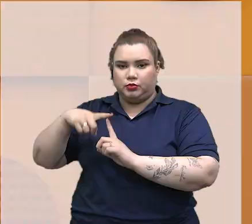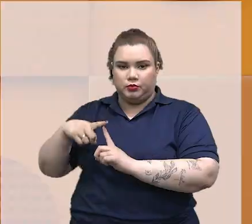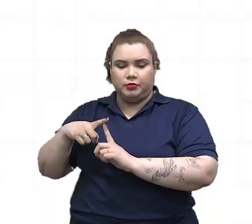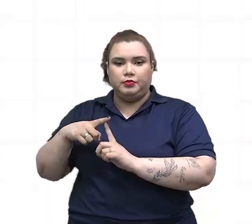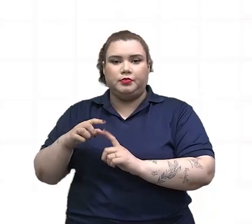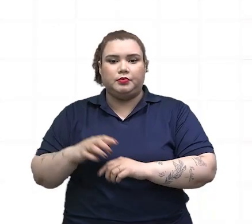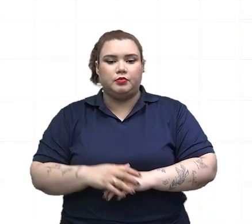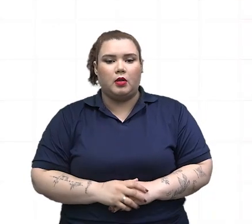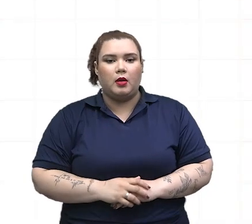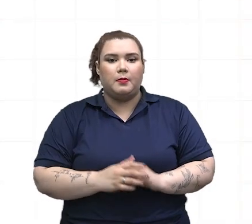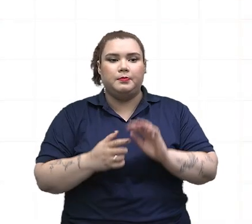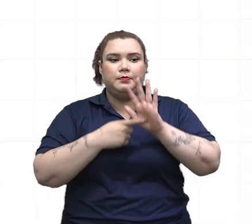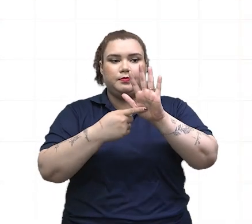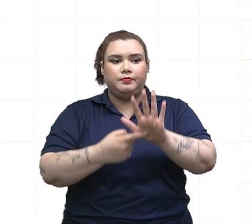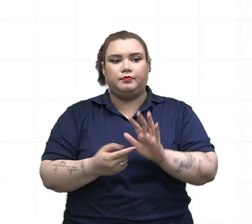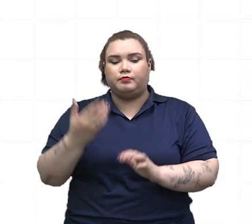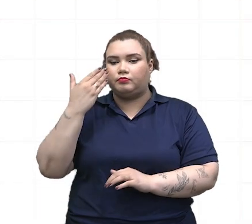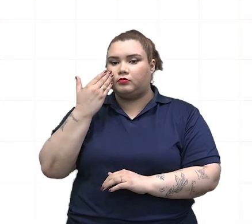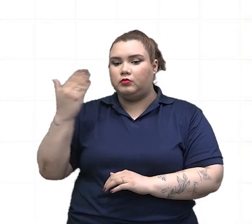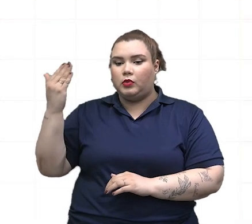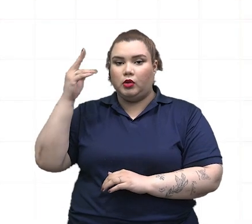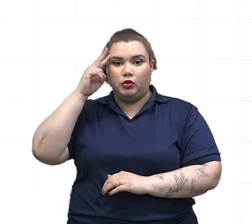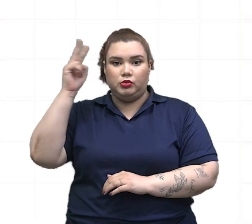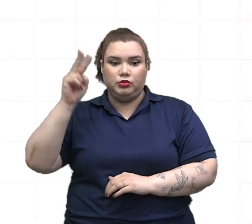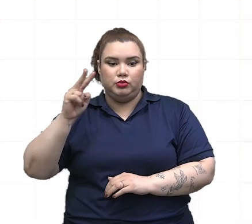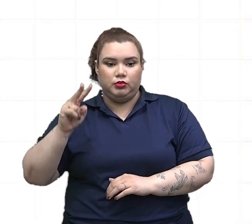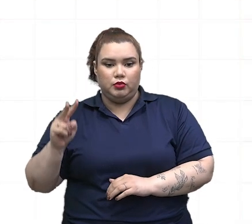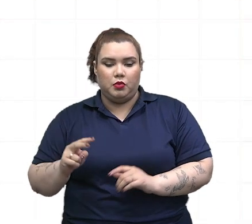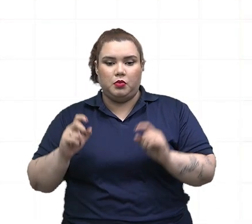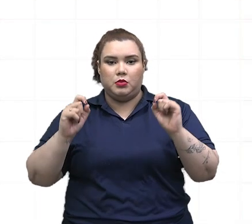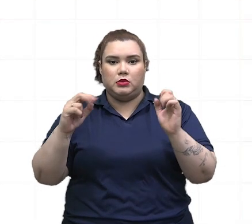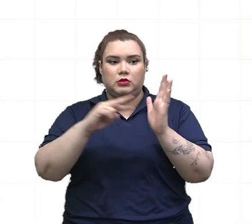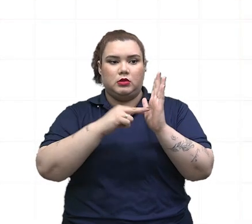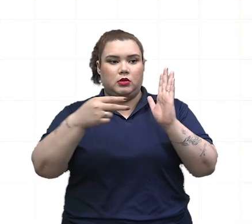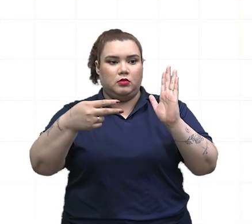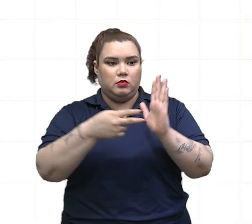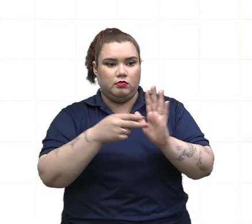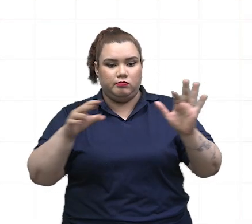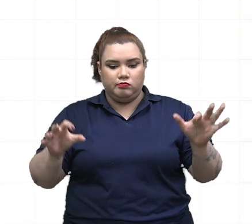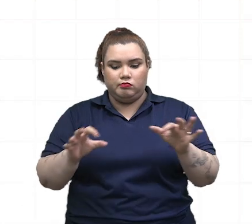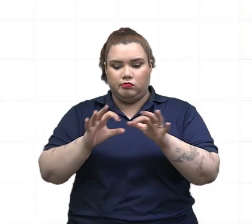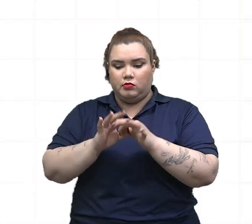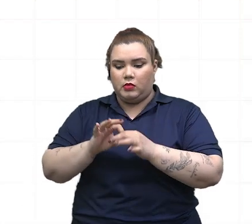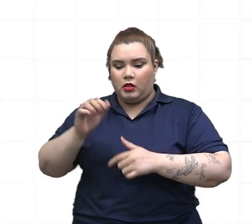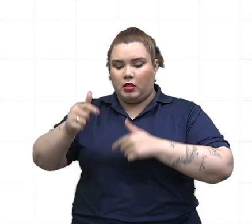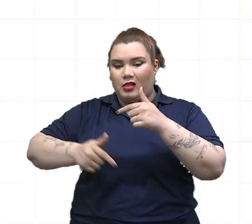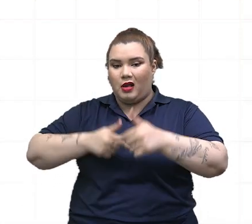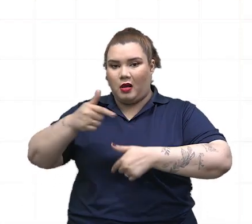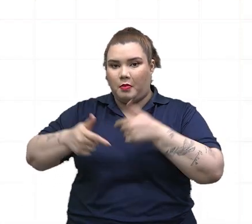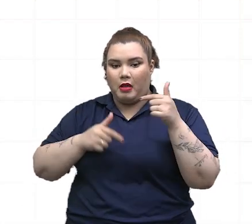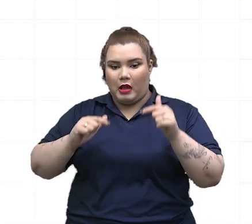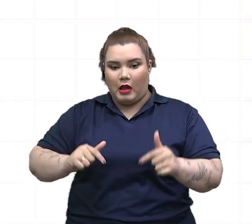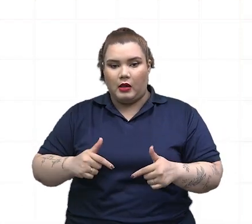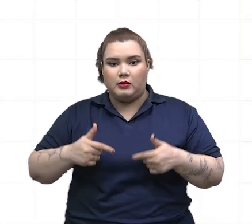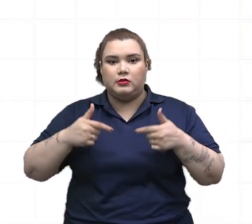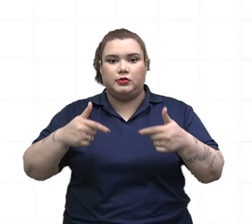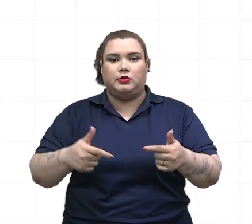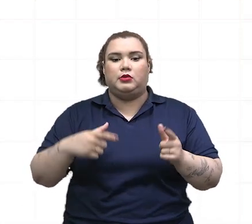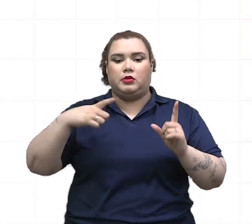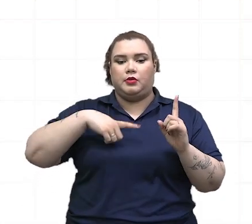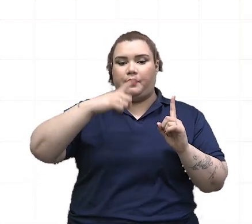Acompanhe comigo. Olha só, ao longo da história, o significado atribuído ao ato de